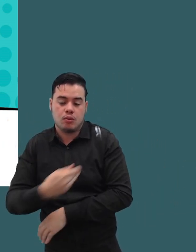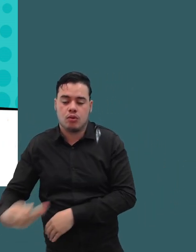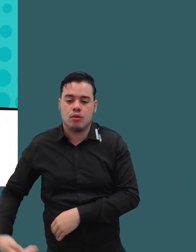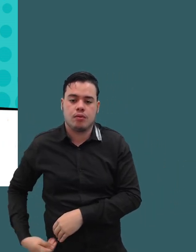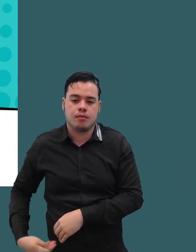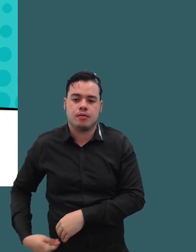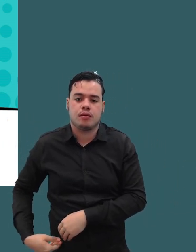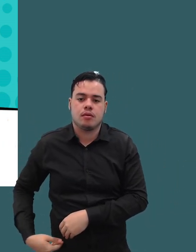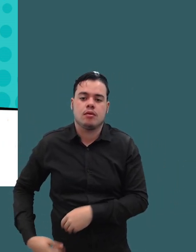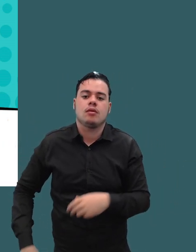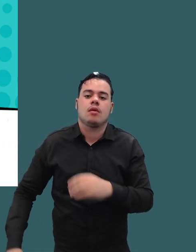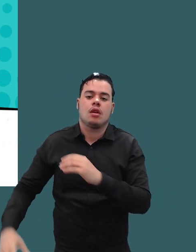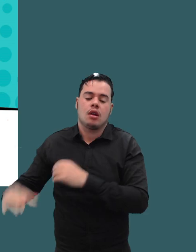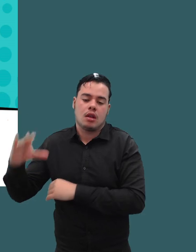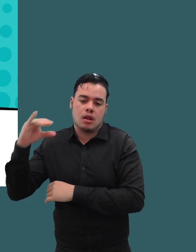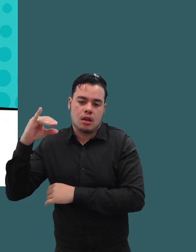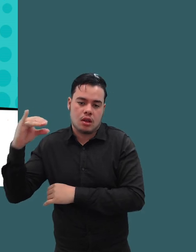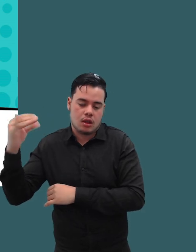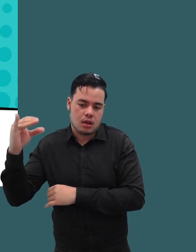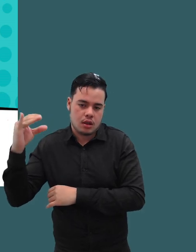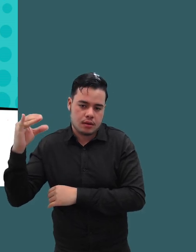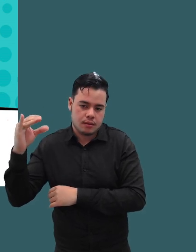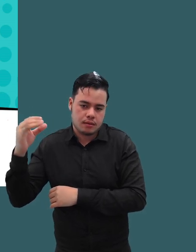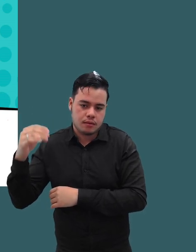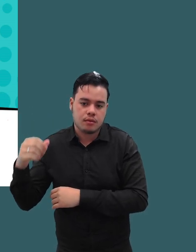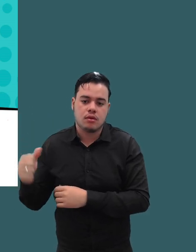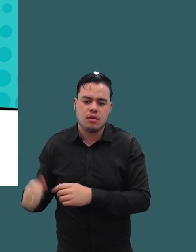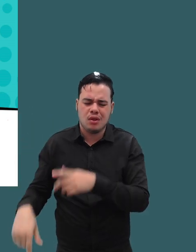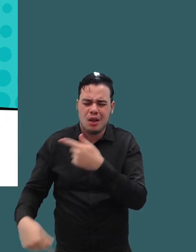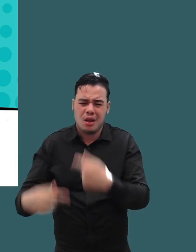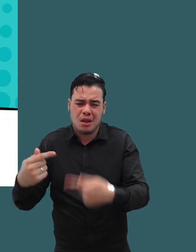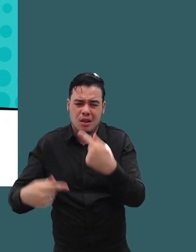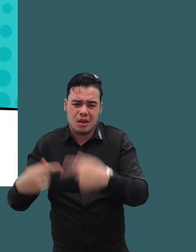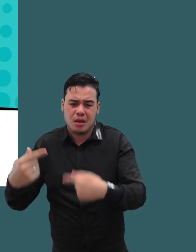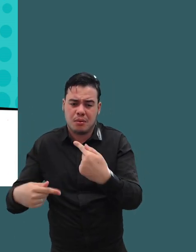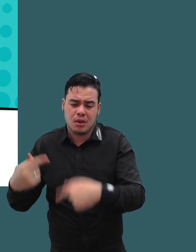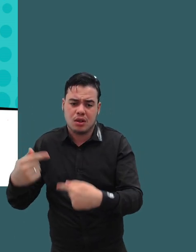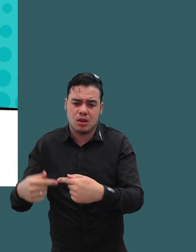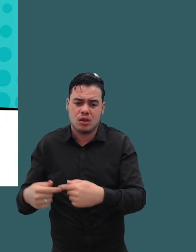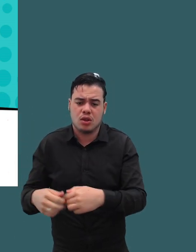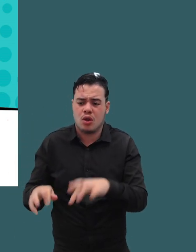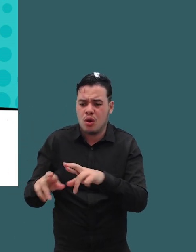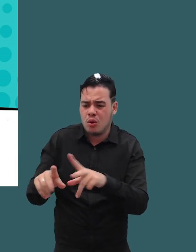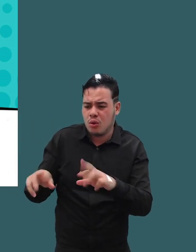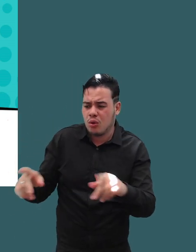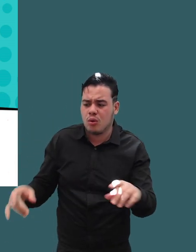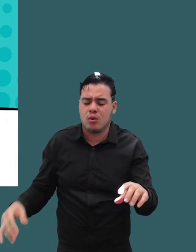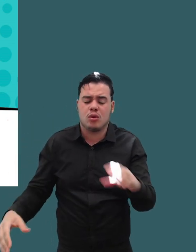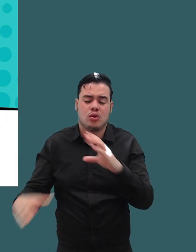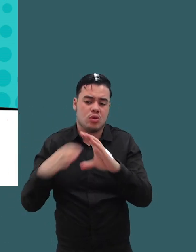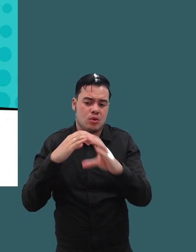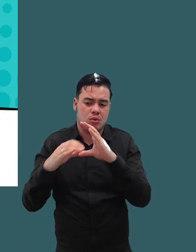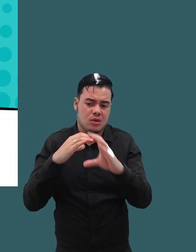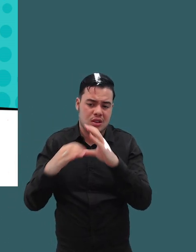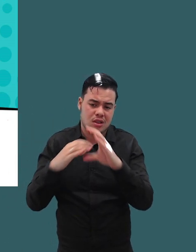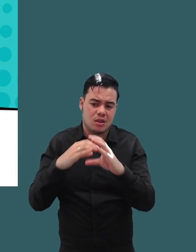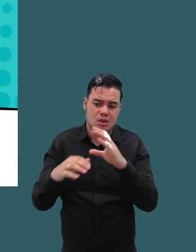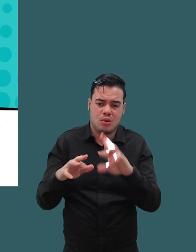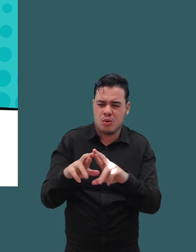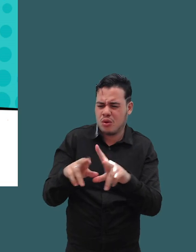debate que dialoga com outro desafio nacional, que é a democratização dos meios de comunicação, que é a democracia,